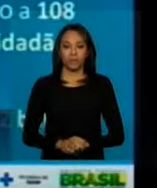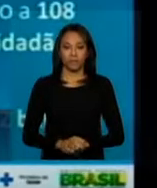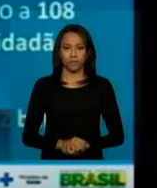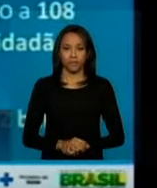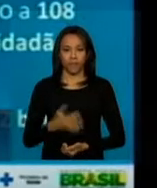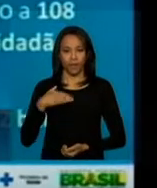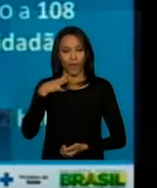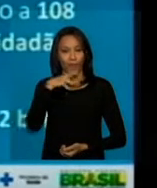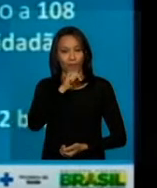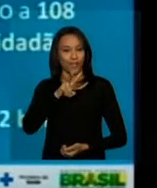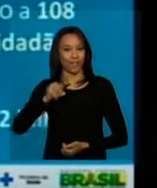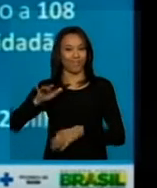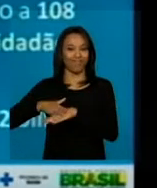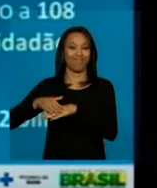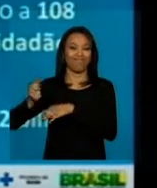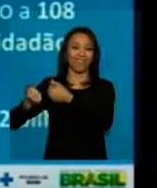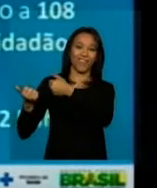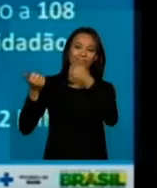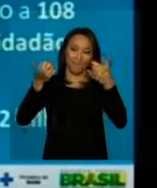Eu acho que vai falar.